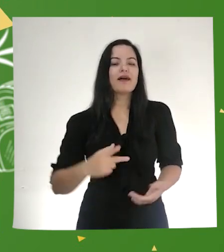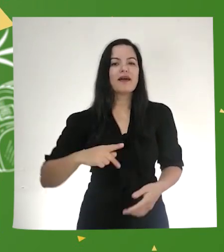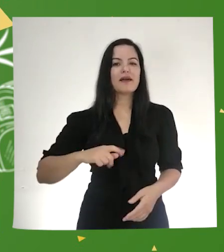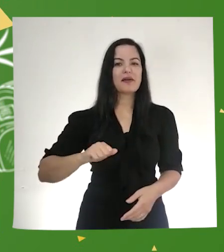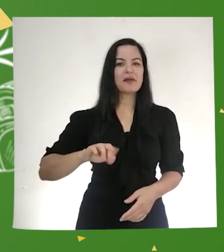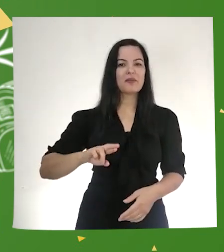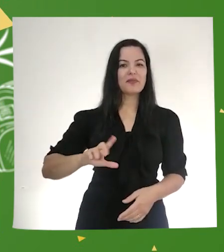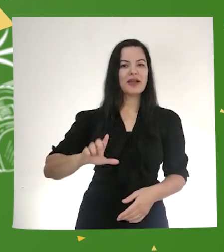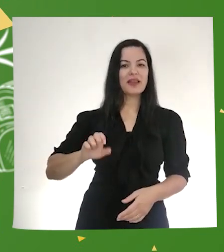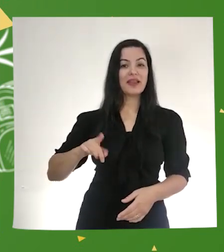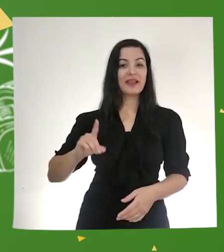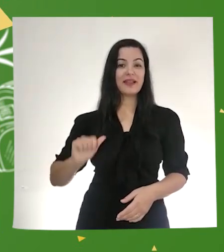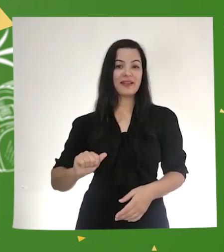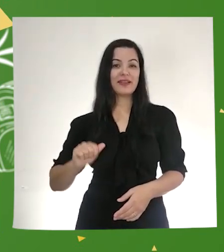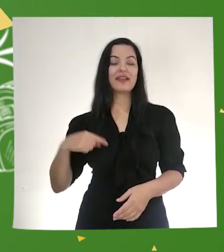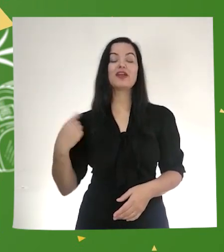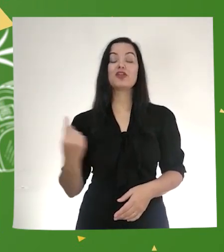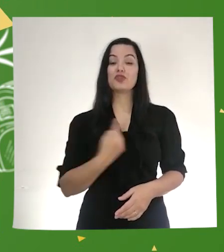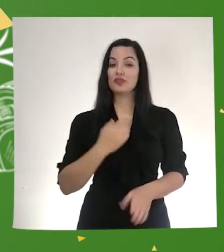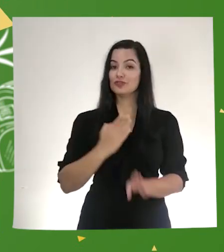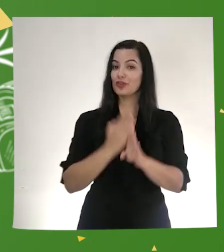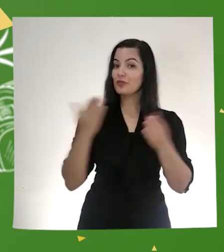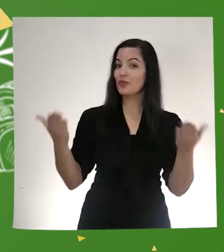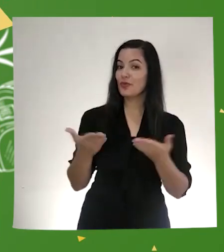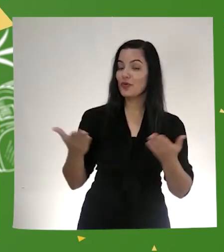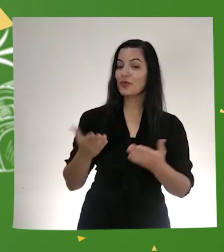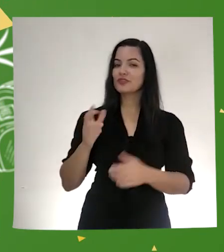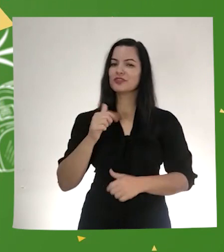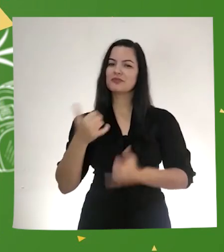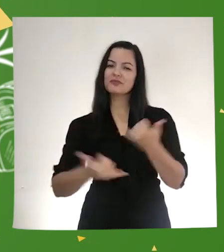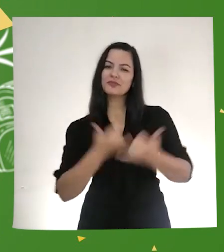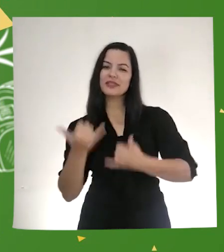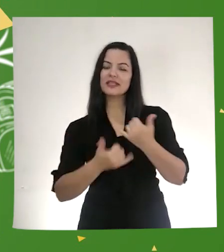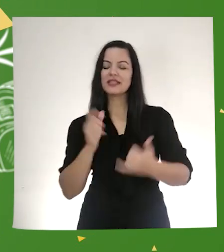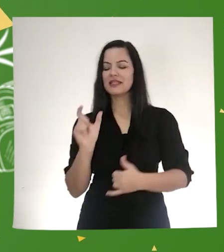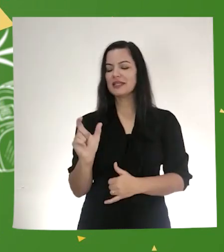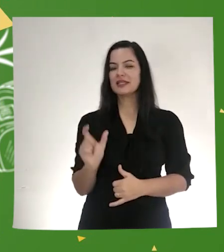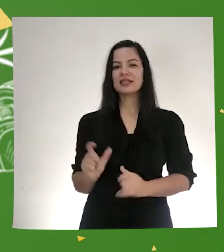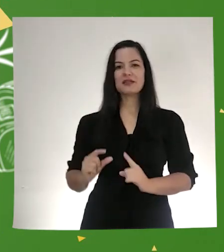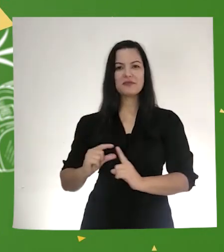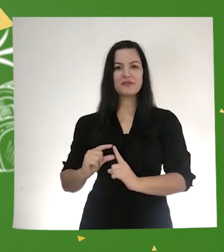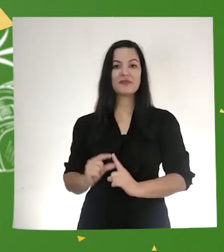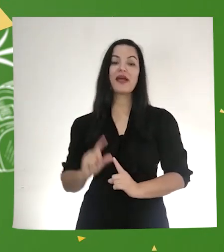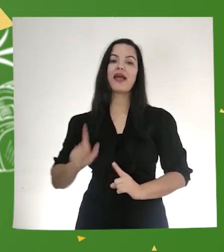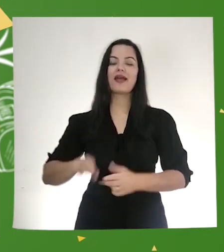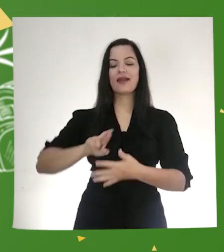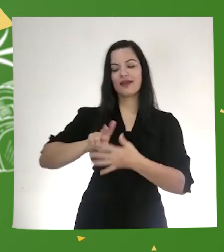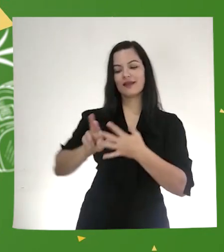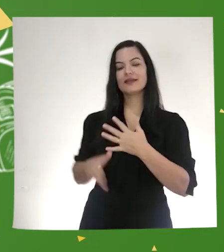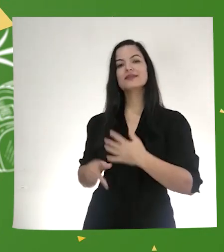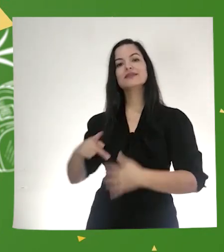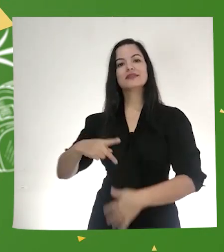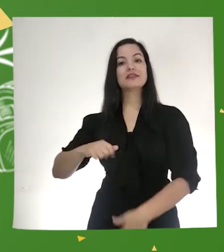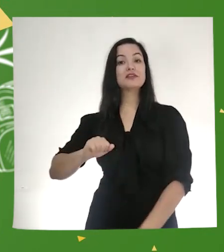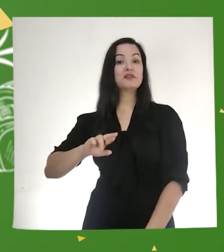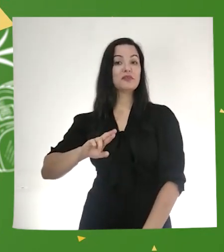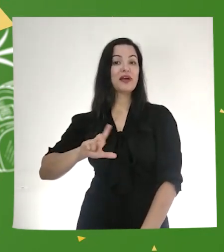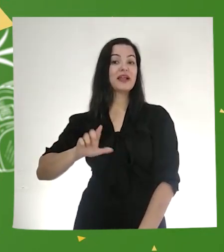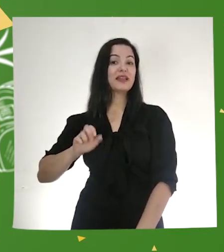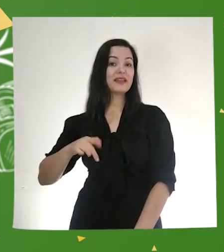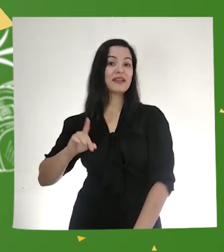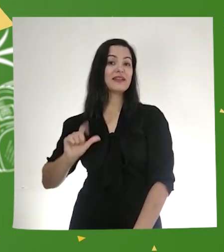as palavras de uma maneira mais divertida são características de uma parlenda. Então, o